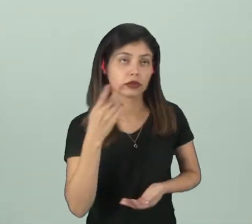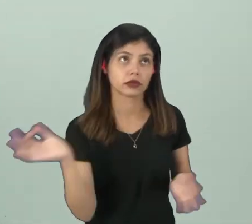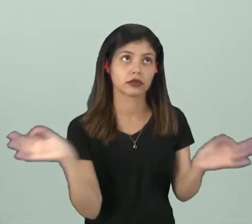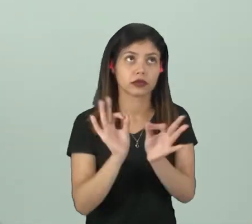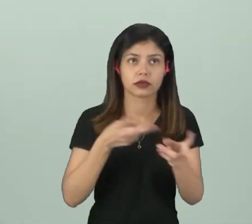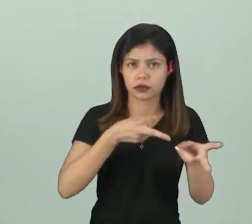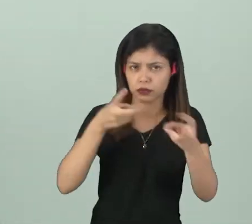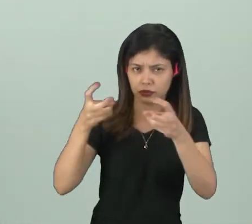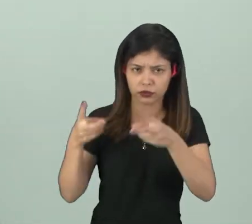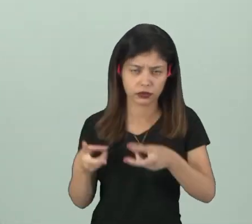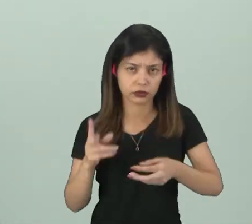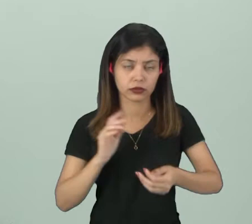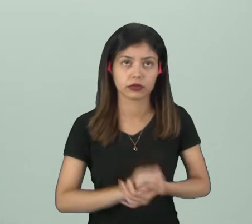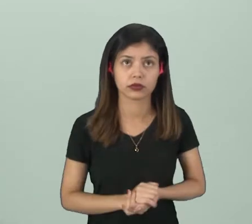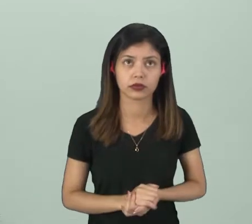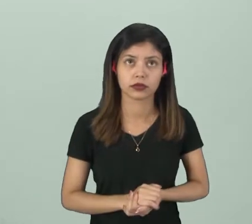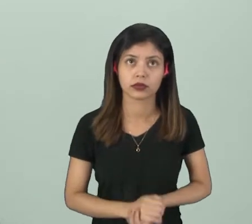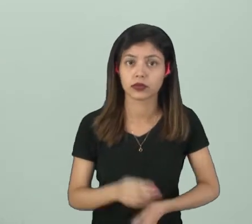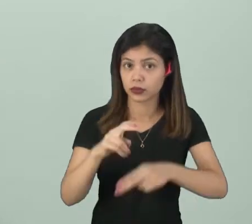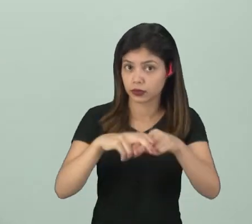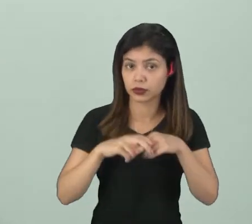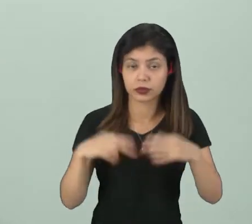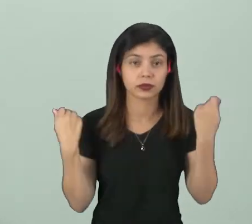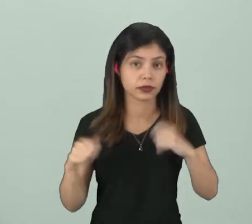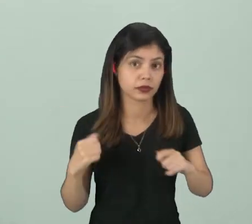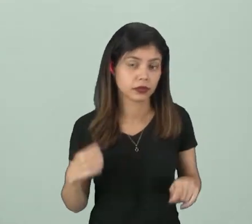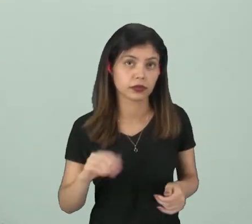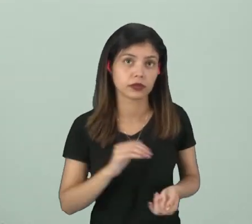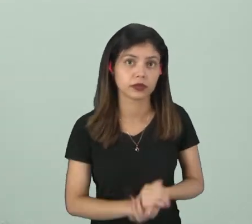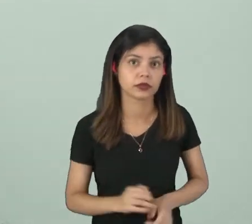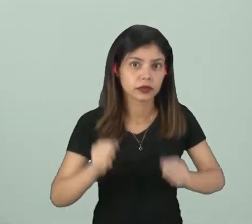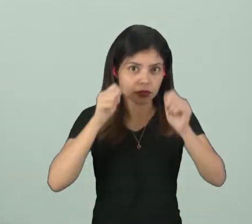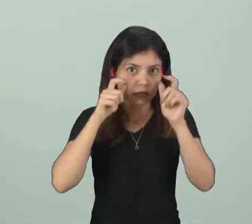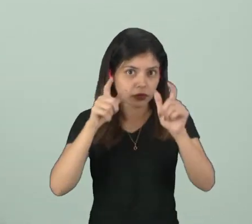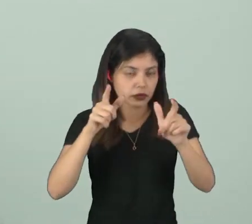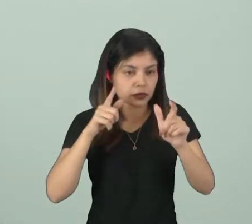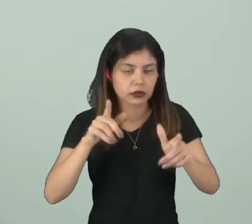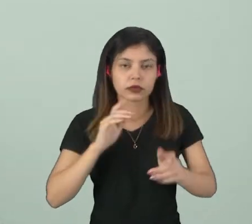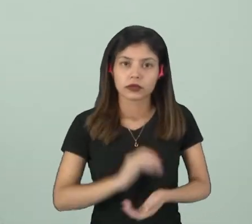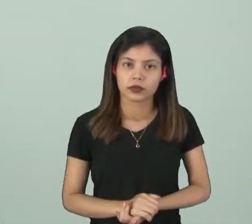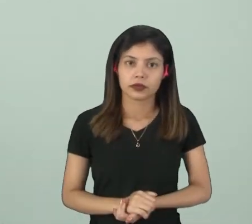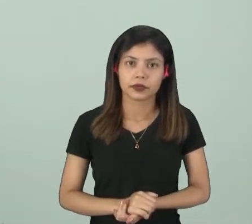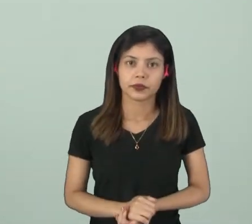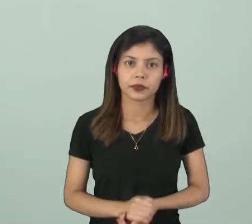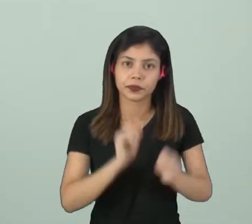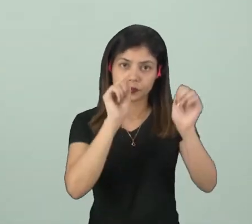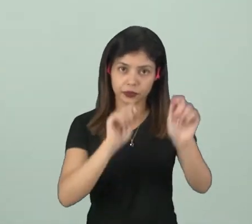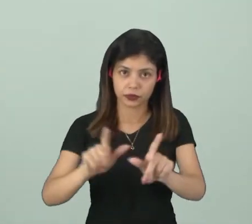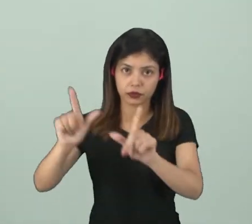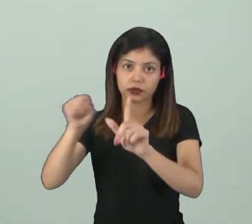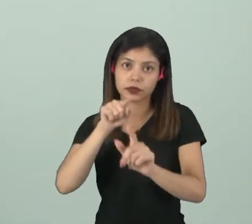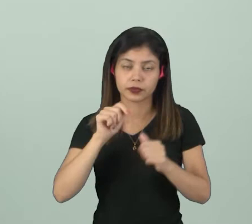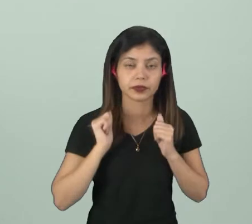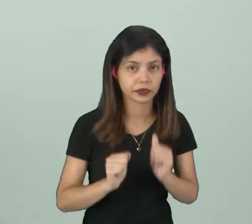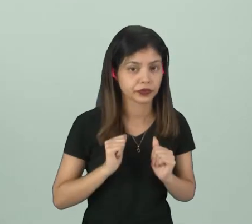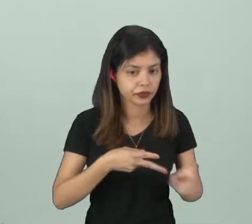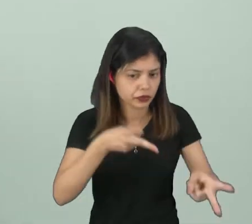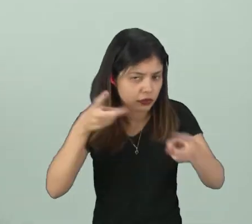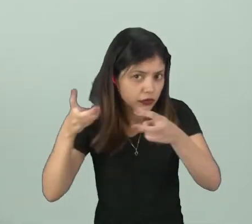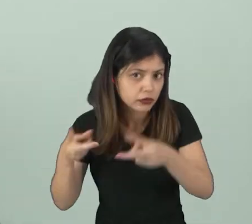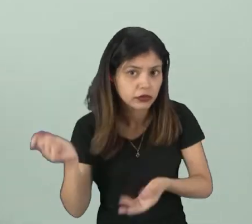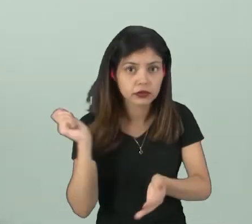não percebe essa diferença. Por isso é preciso que você possa ficar bem atento ao slide para que você possa